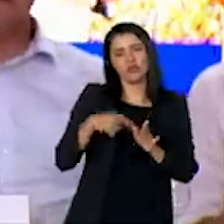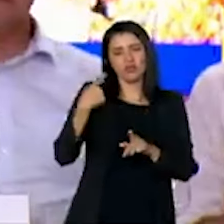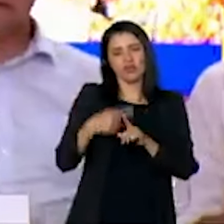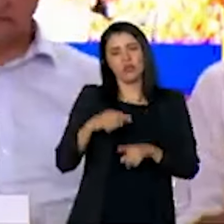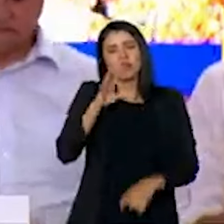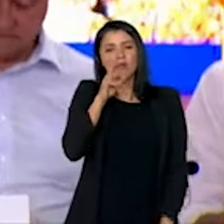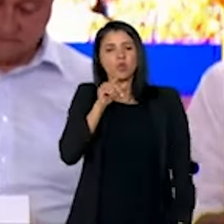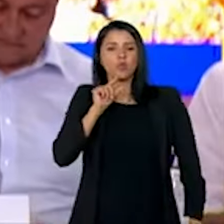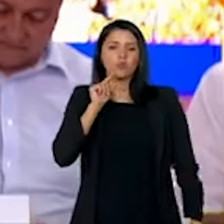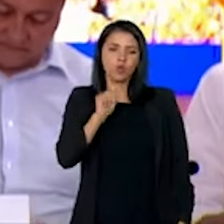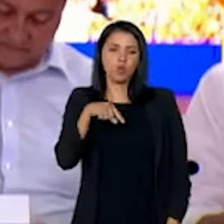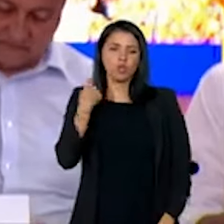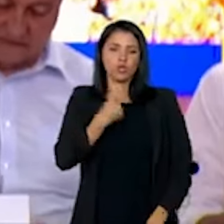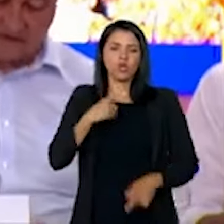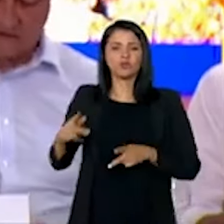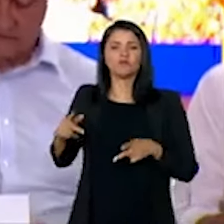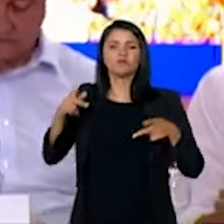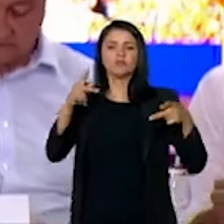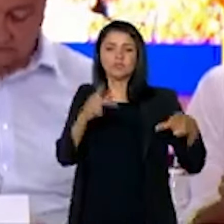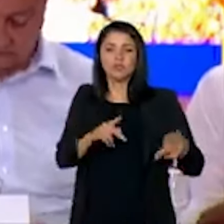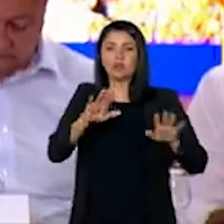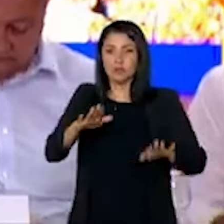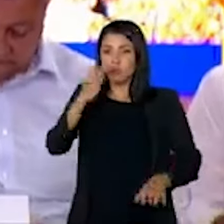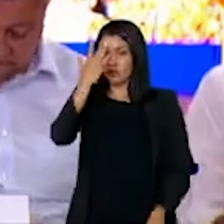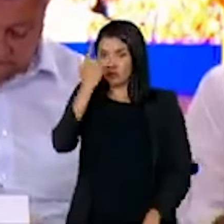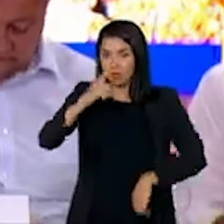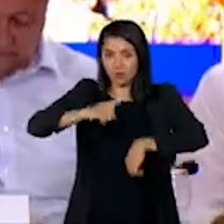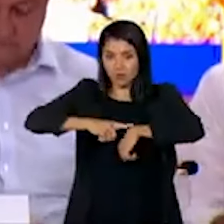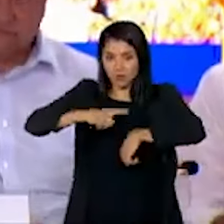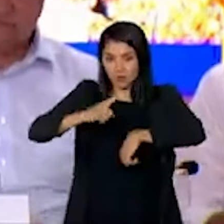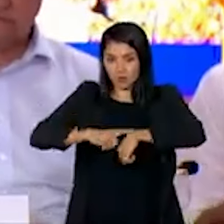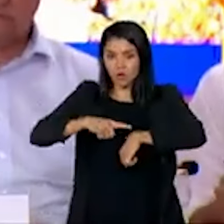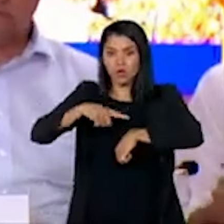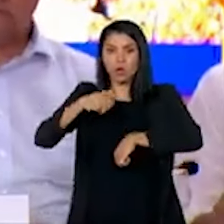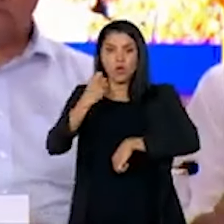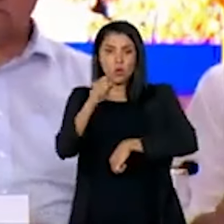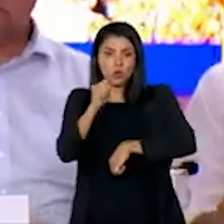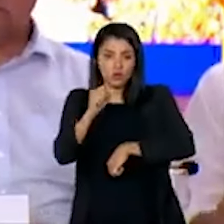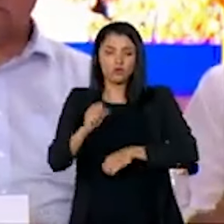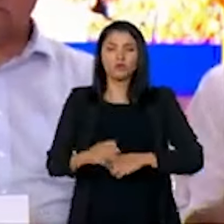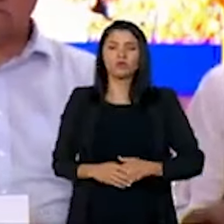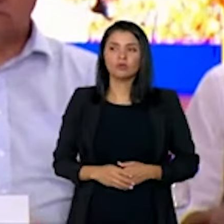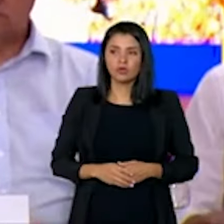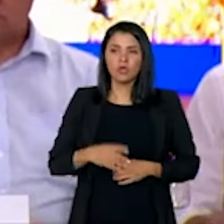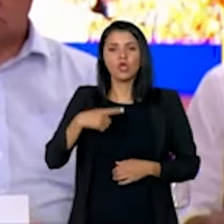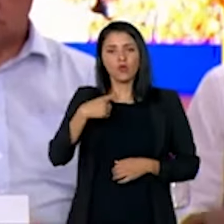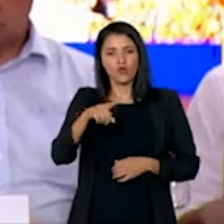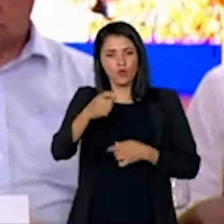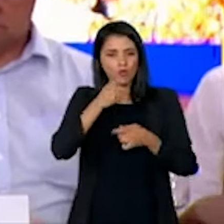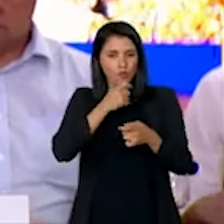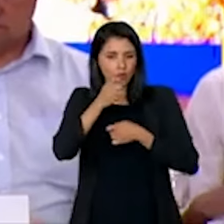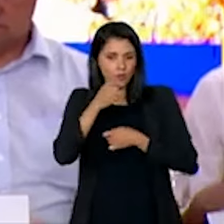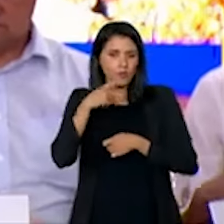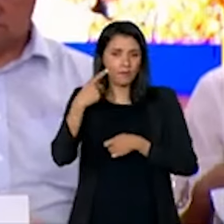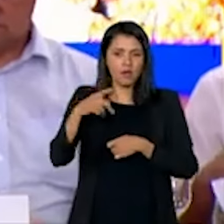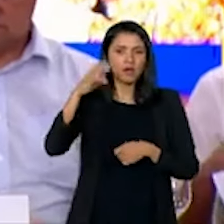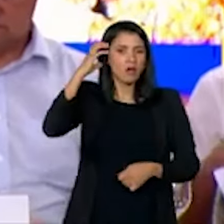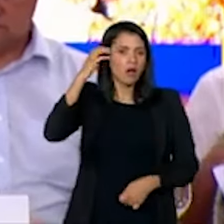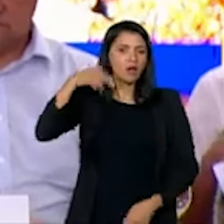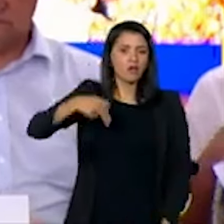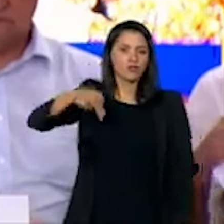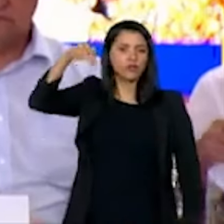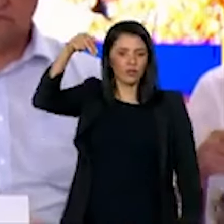demorou um pouco a nossa visita. Mas amanhã de manhã, às 8 horas da manhã, eu vou dar uma entrevista para a Rádio